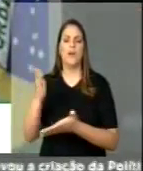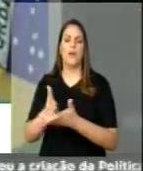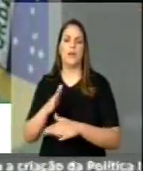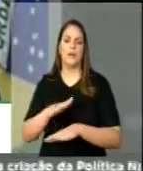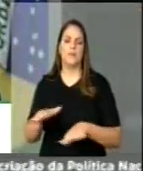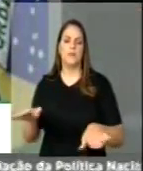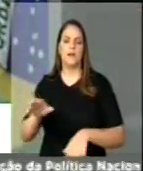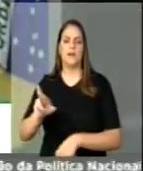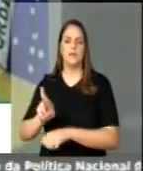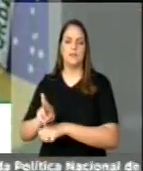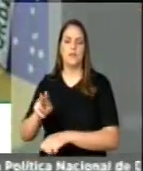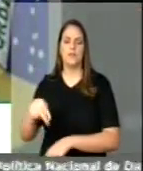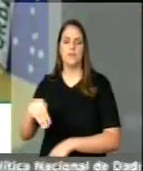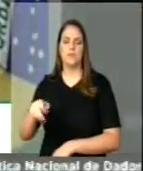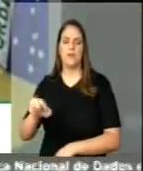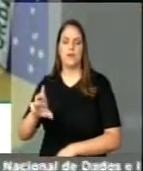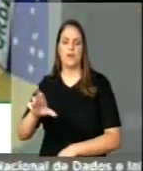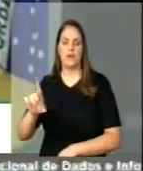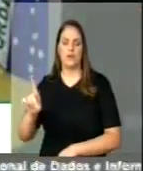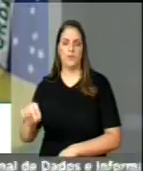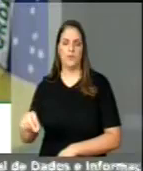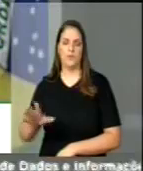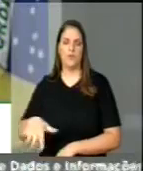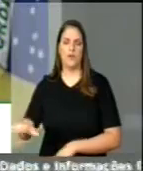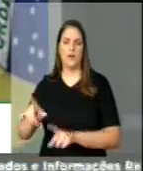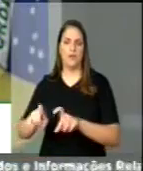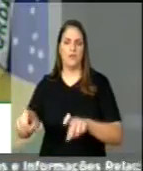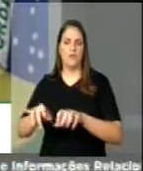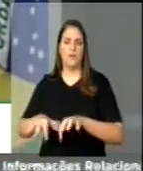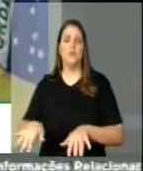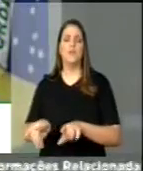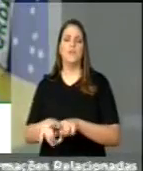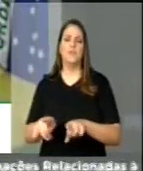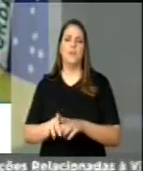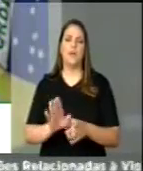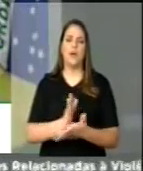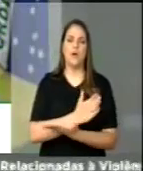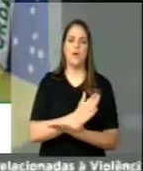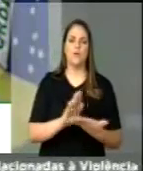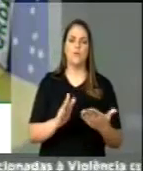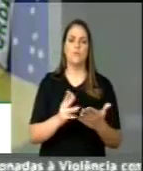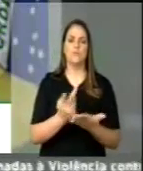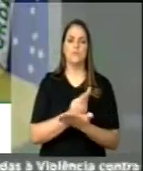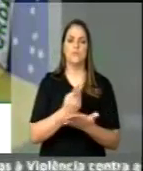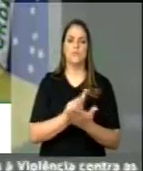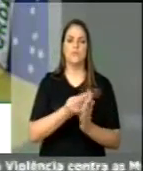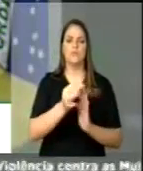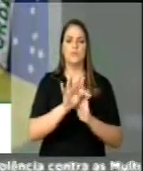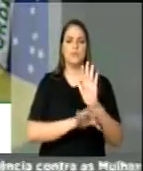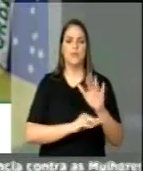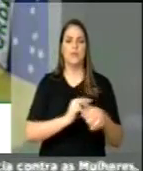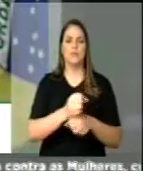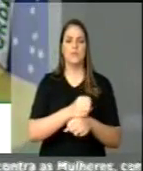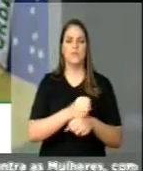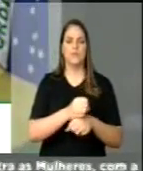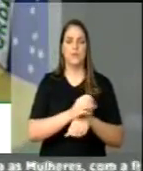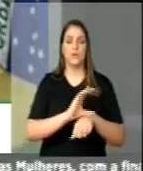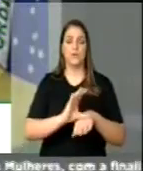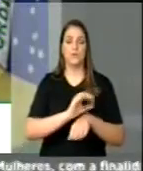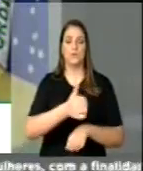informática, restrições que haviam no texto constitucional de 88, alguns que conseguimos fazer